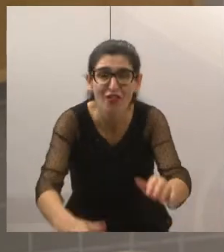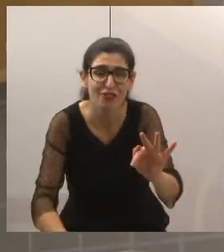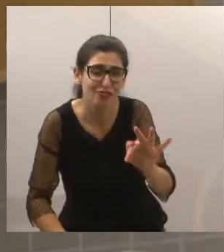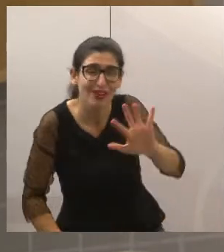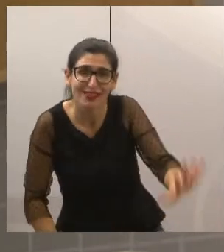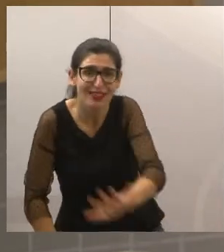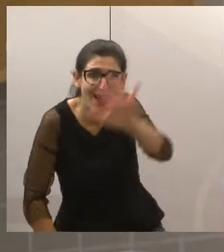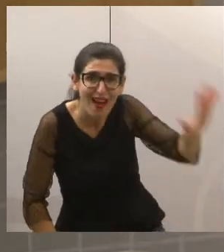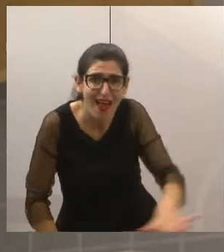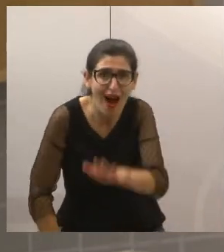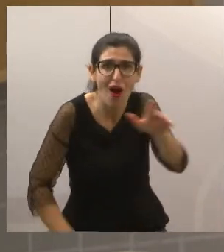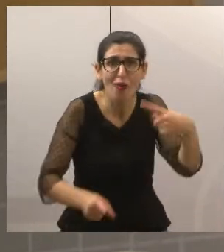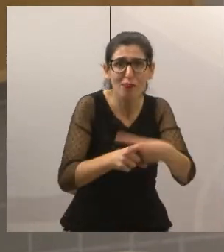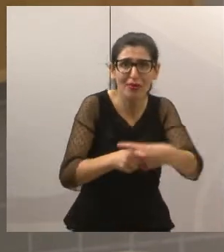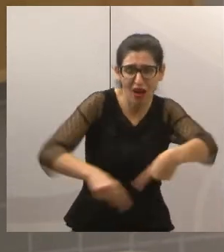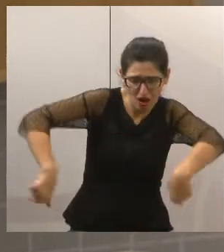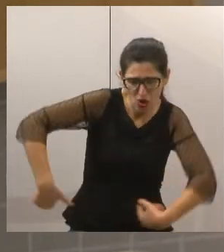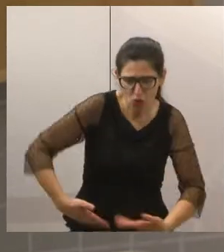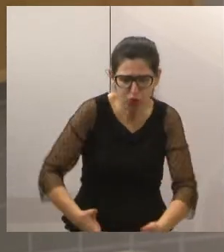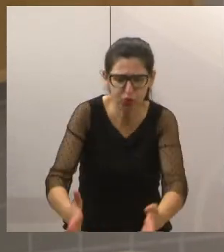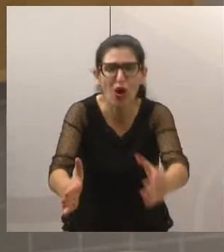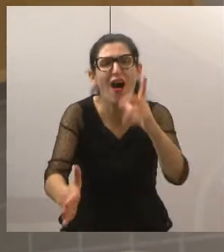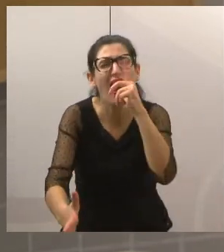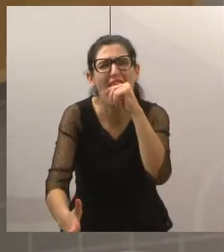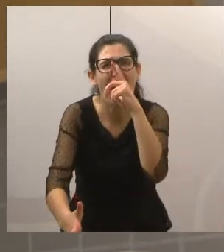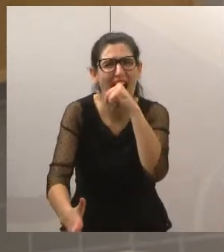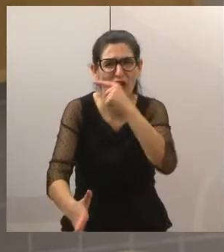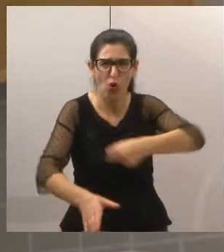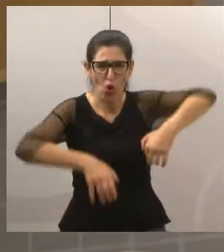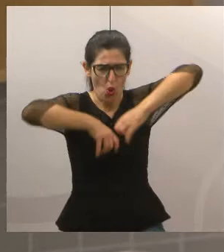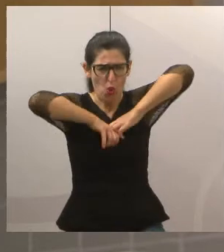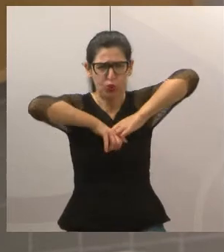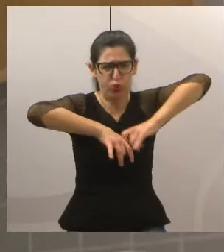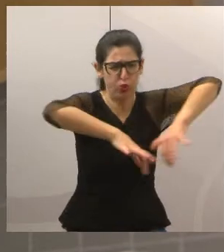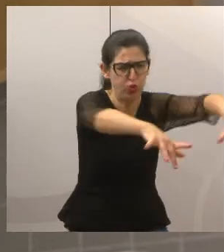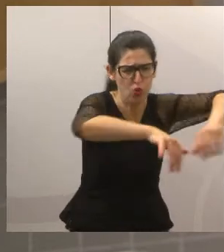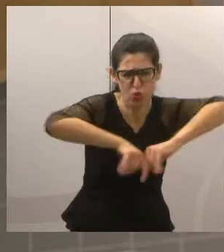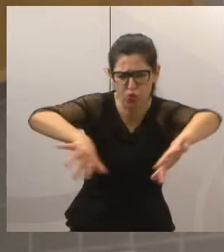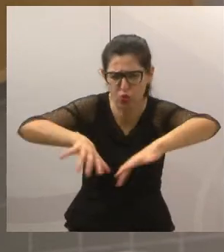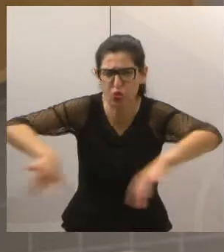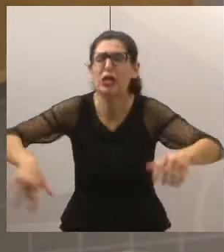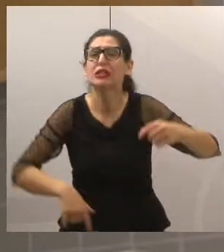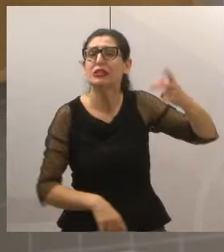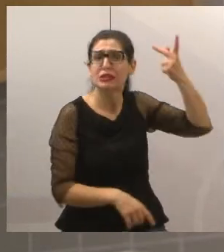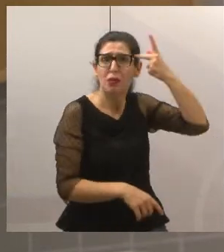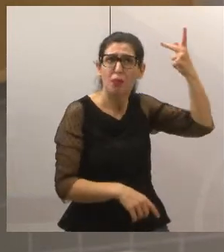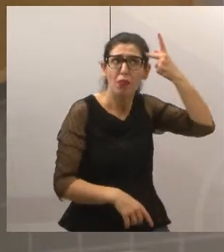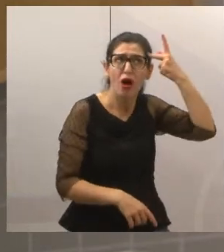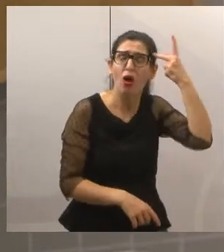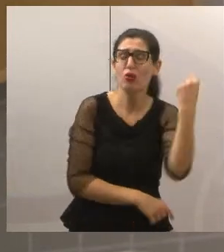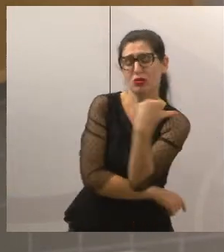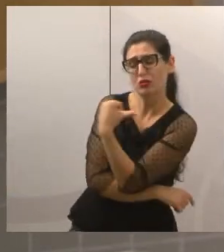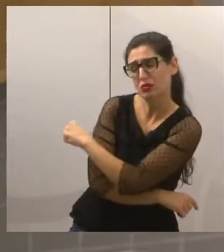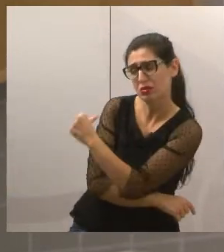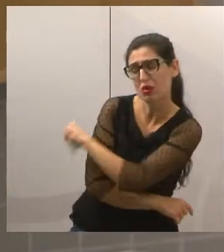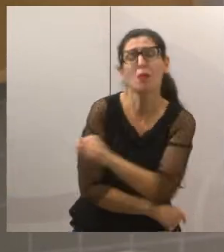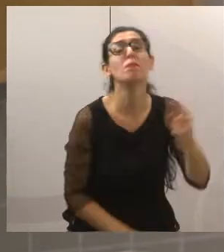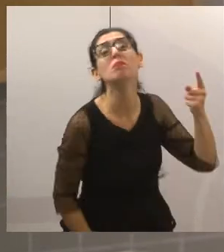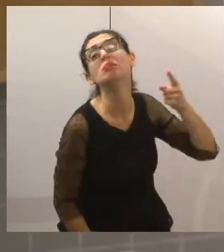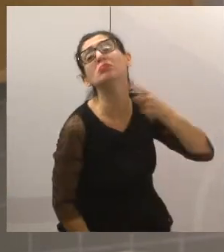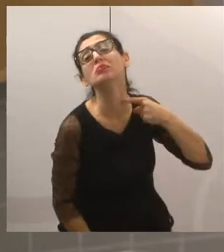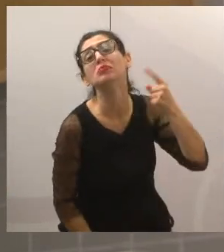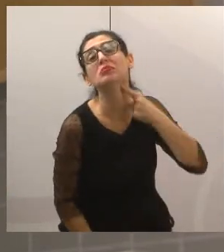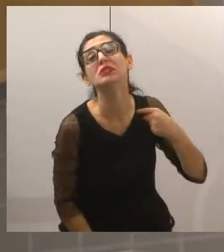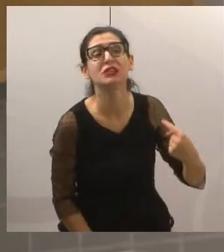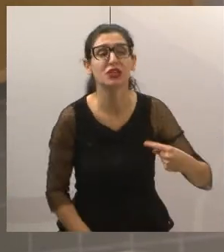as bacias de abastecimento de água de estados, além de São Paulo, Rio de Janeiro e Minas Gerais, a gente precisa